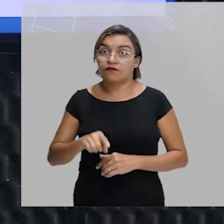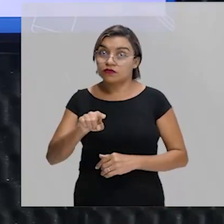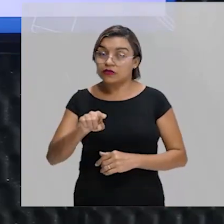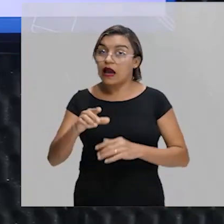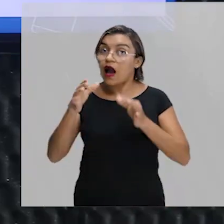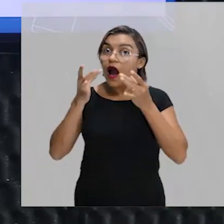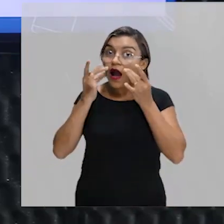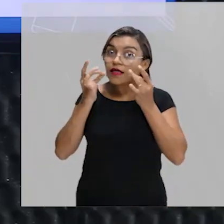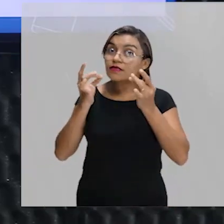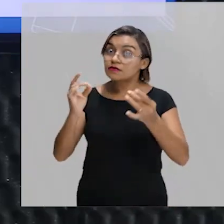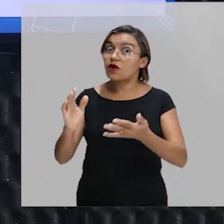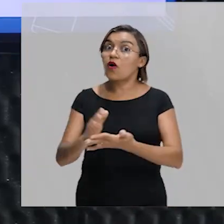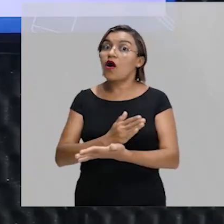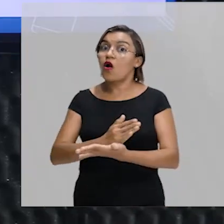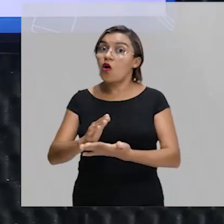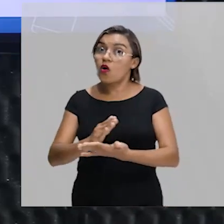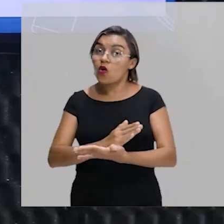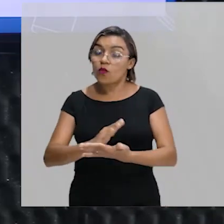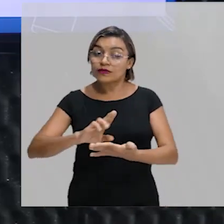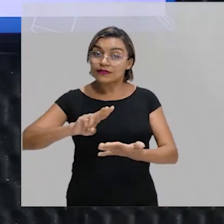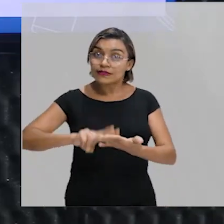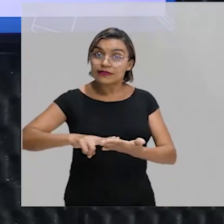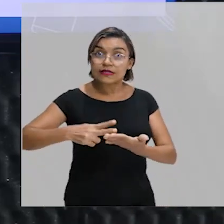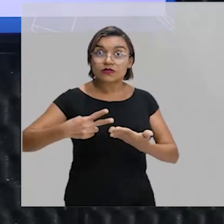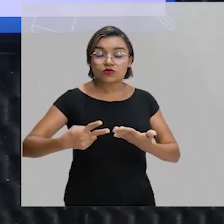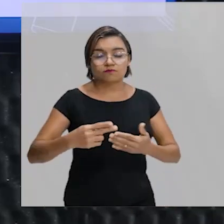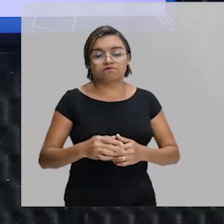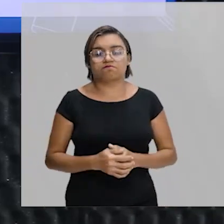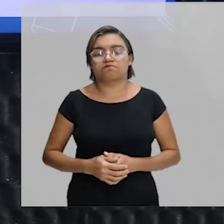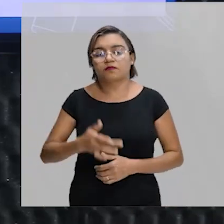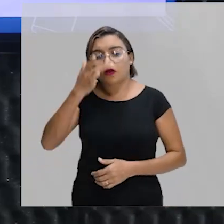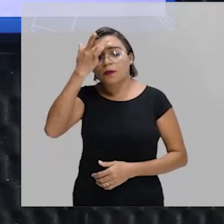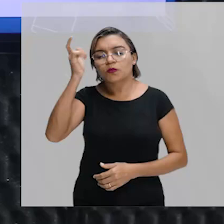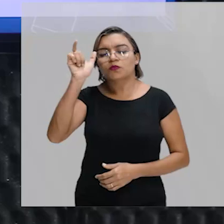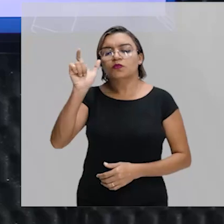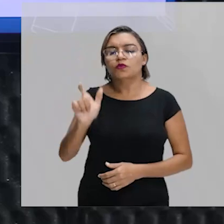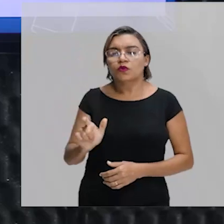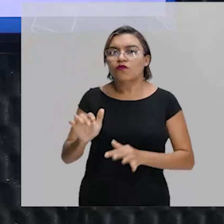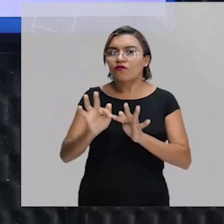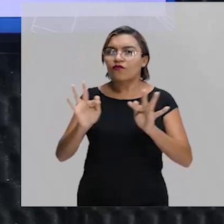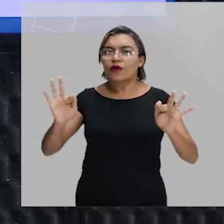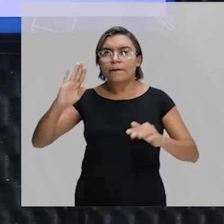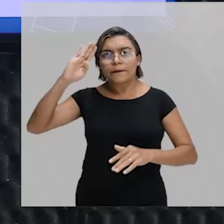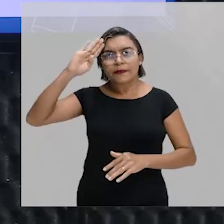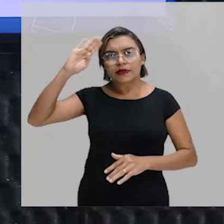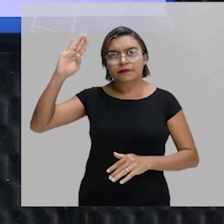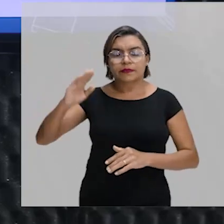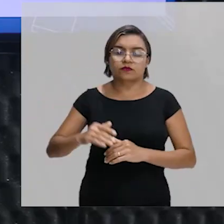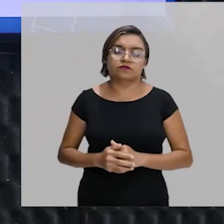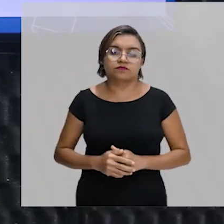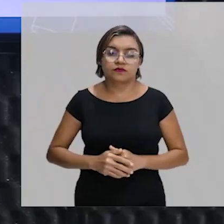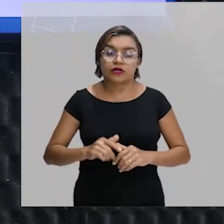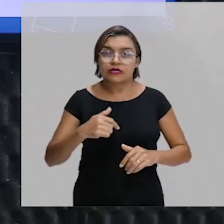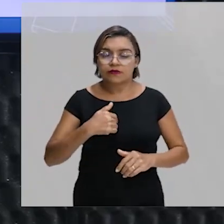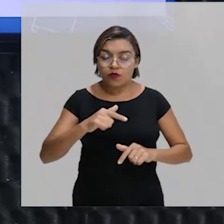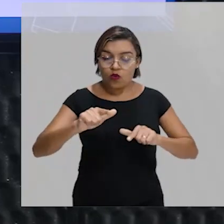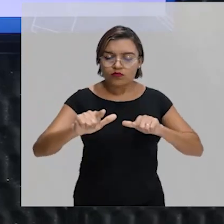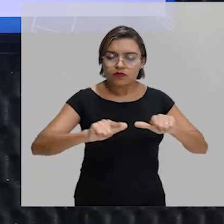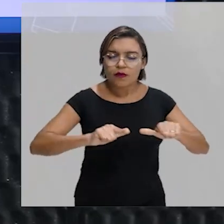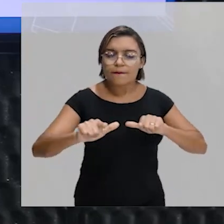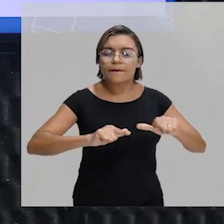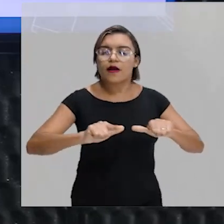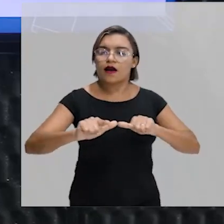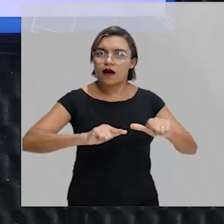traduções, tá? Então, olha só. Quem é o sujeito da oração principal? Trabalho muito